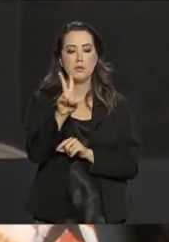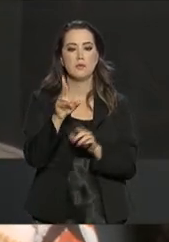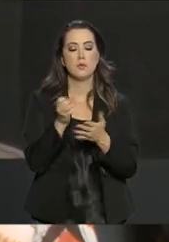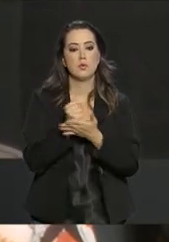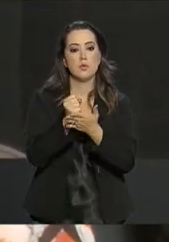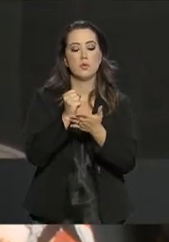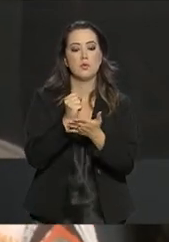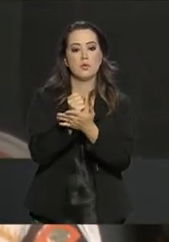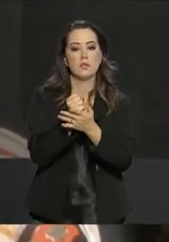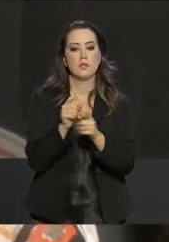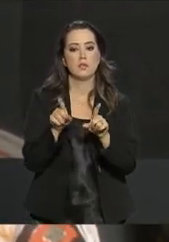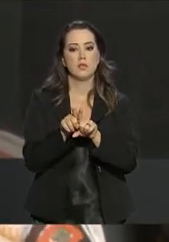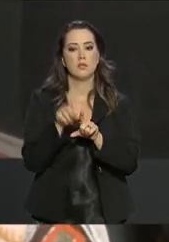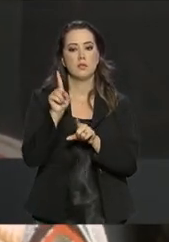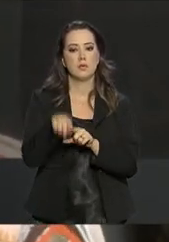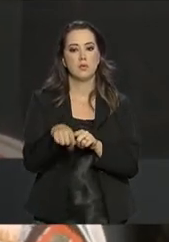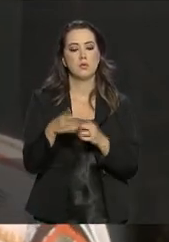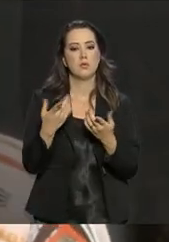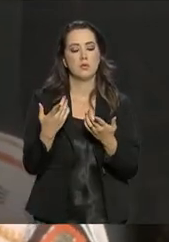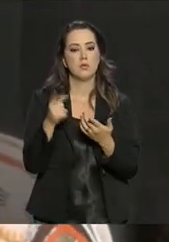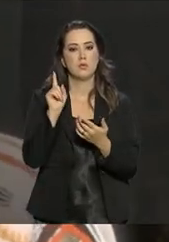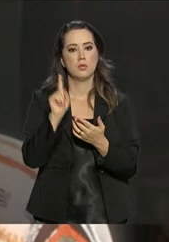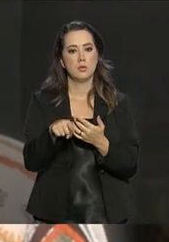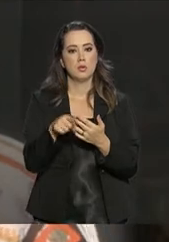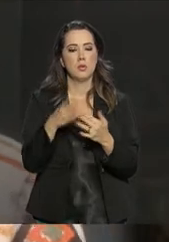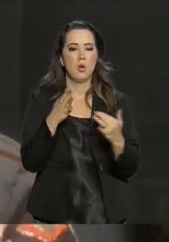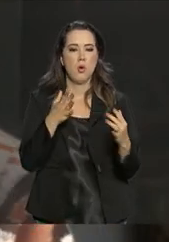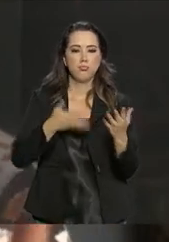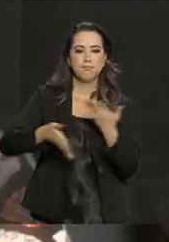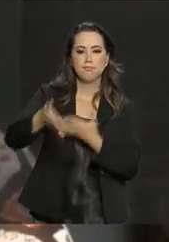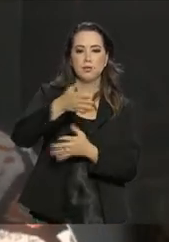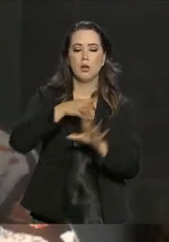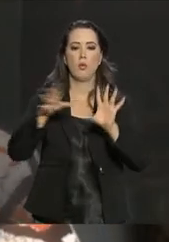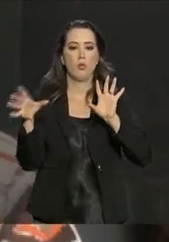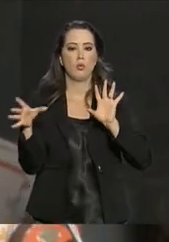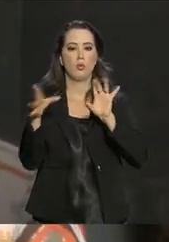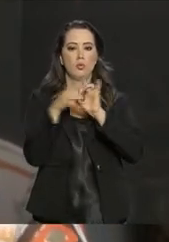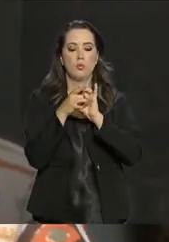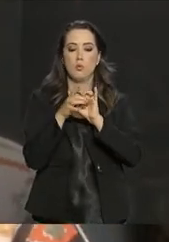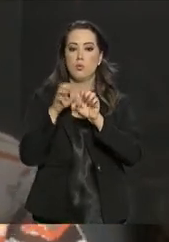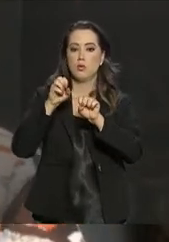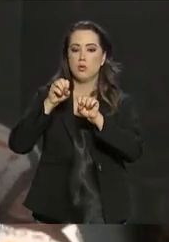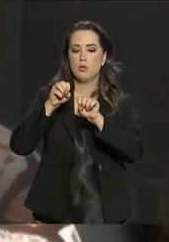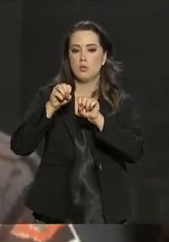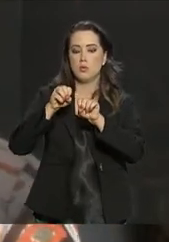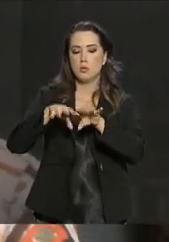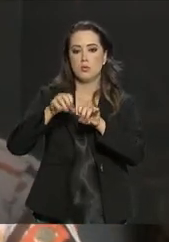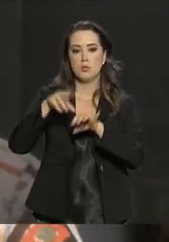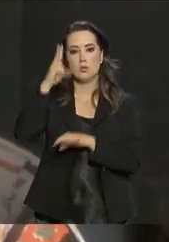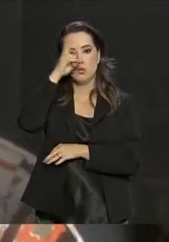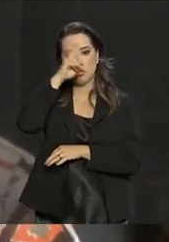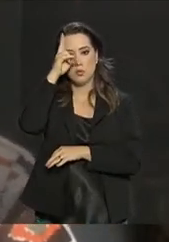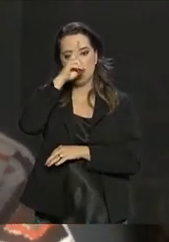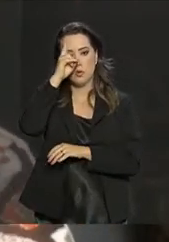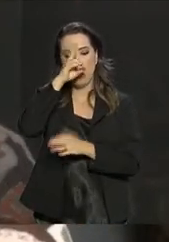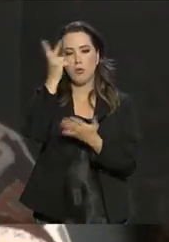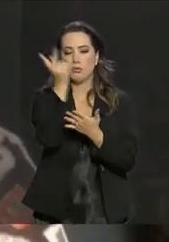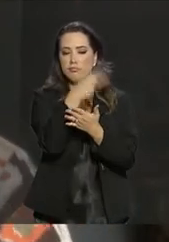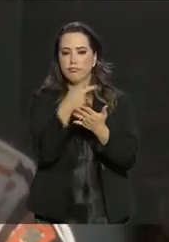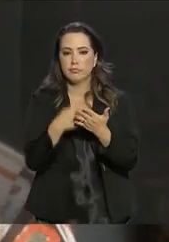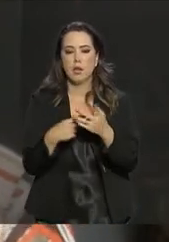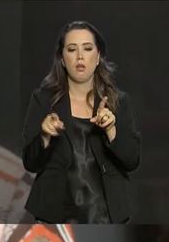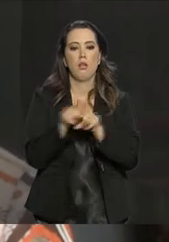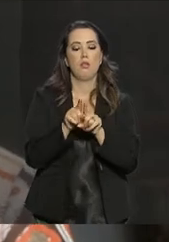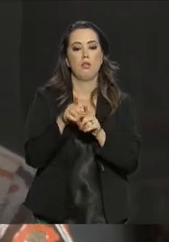disponibilizados nem os conteúdos a mesclam a histórias e desenho em quadrinhos é